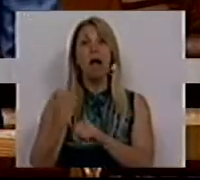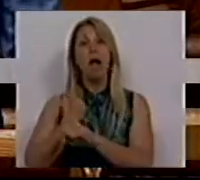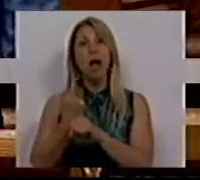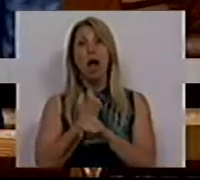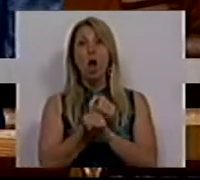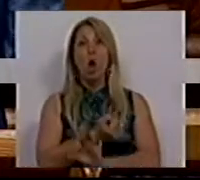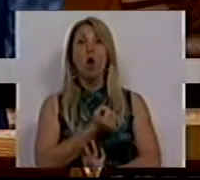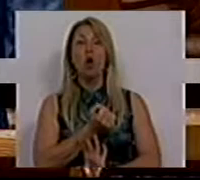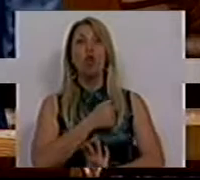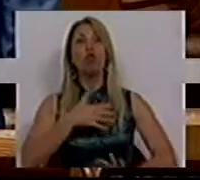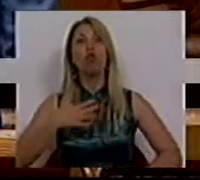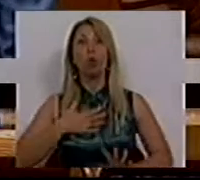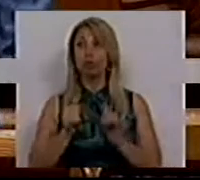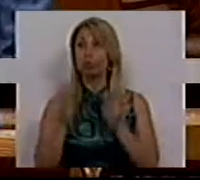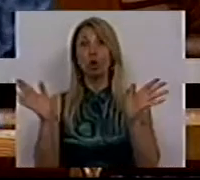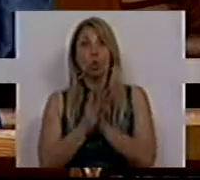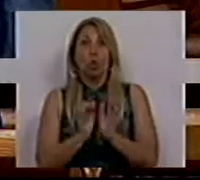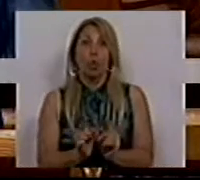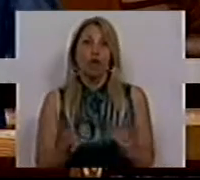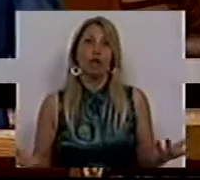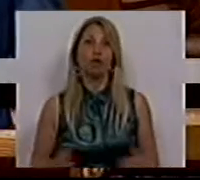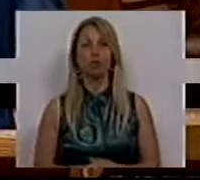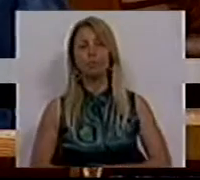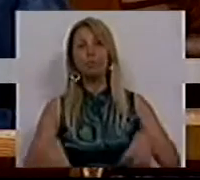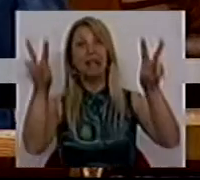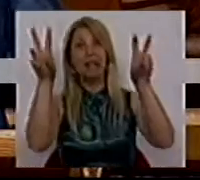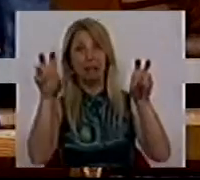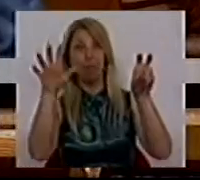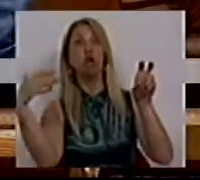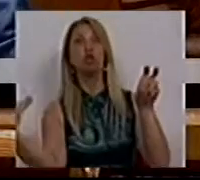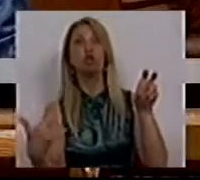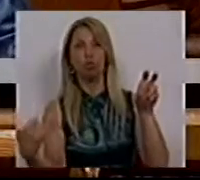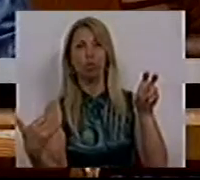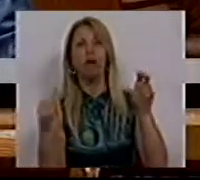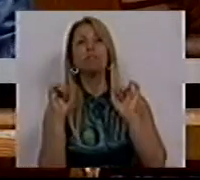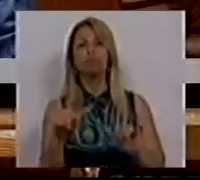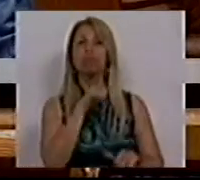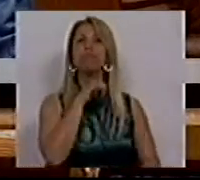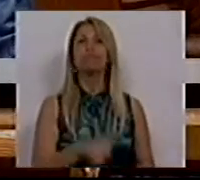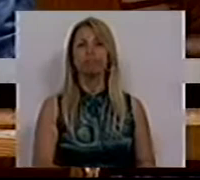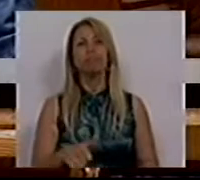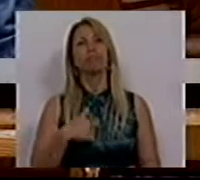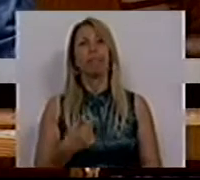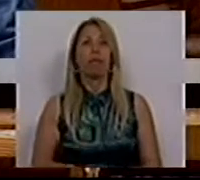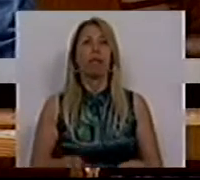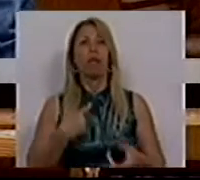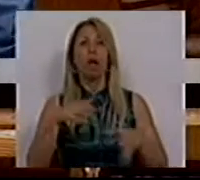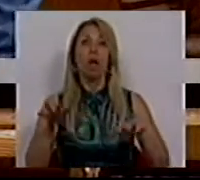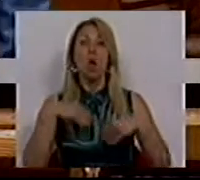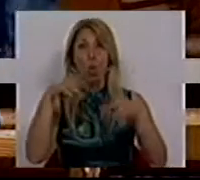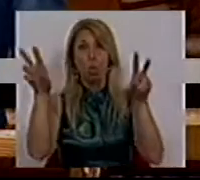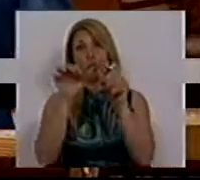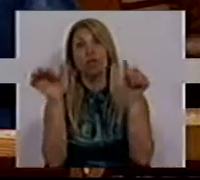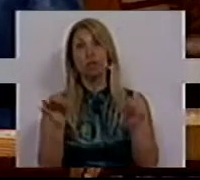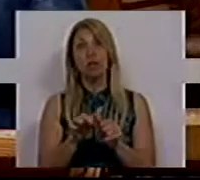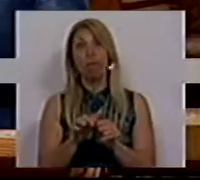dos donos de tudo isto e tem como tema secundário a permissividade de um sistema que permite aos